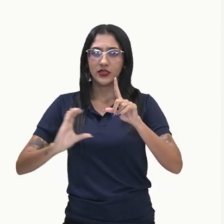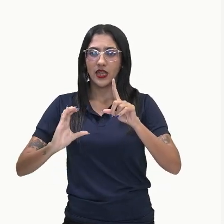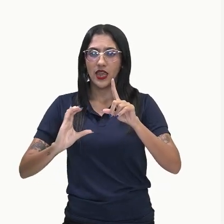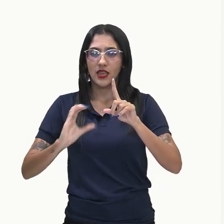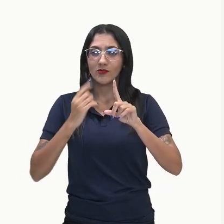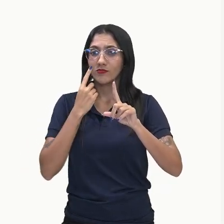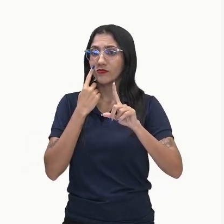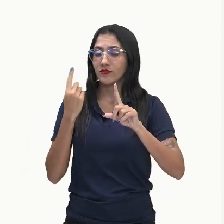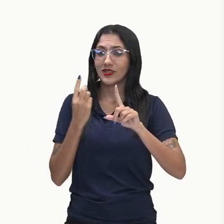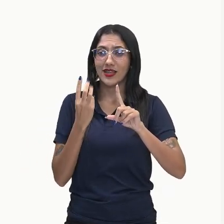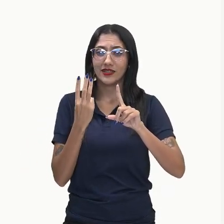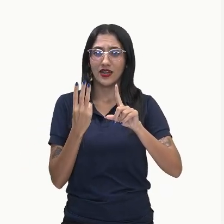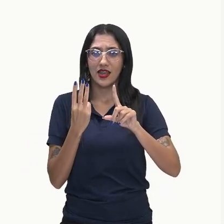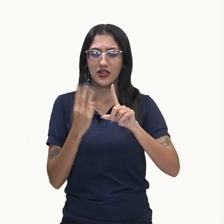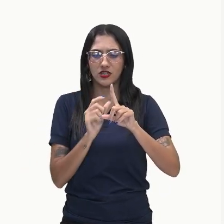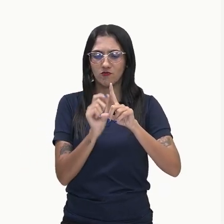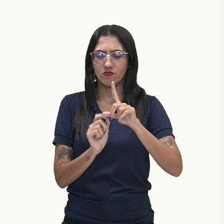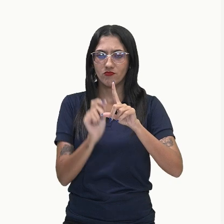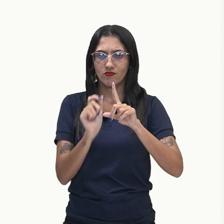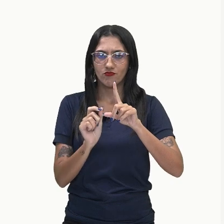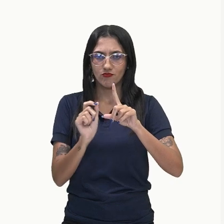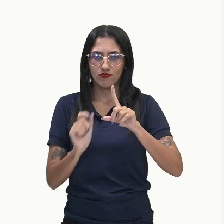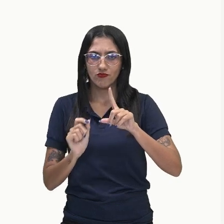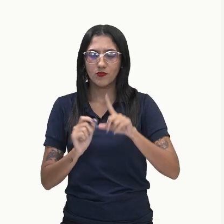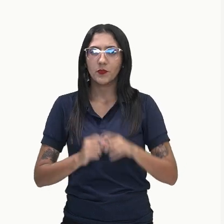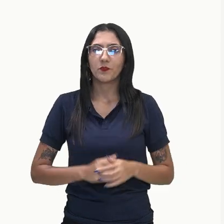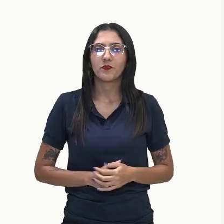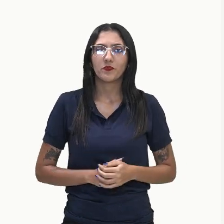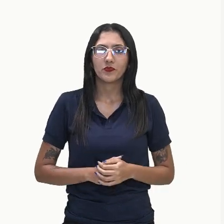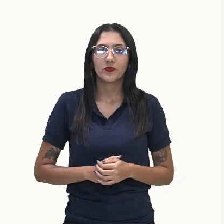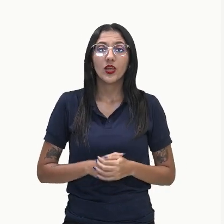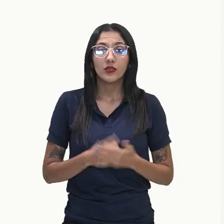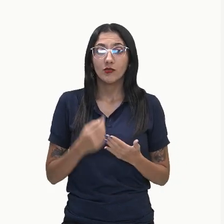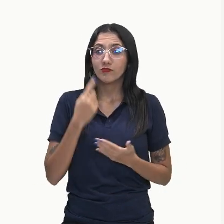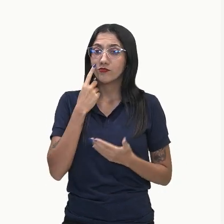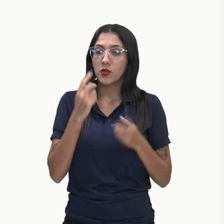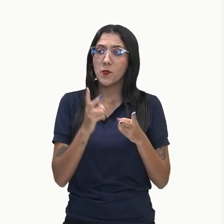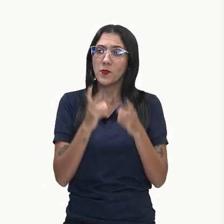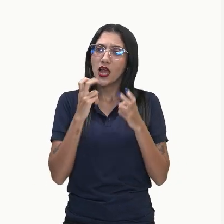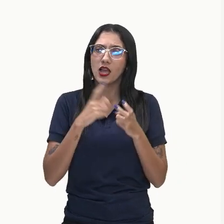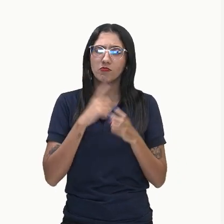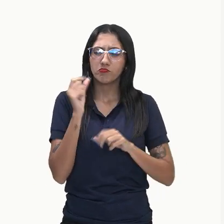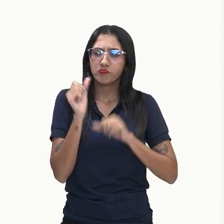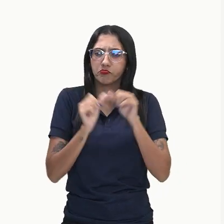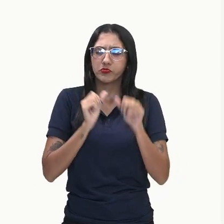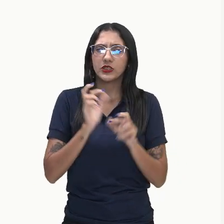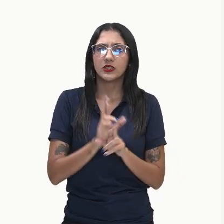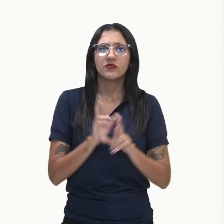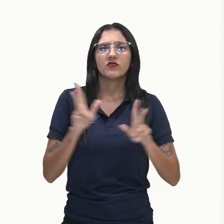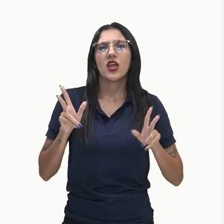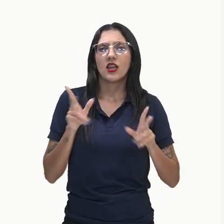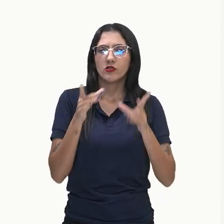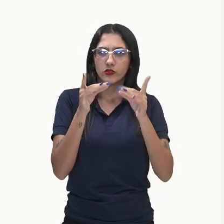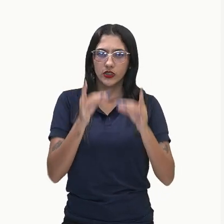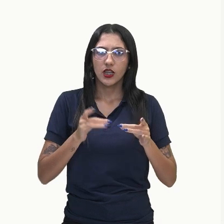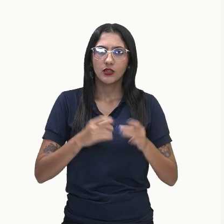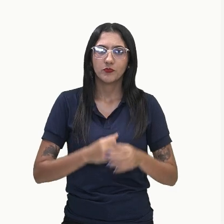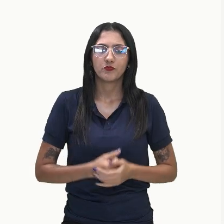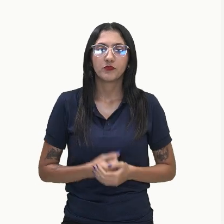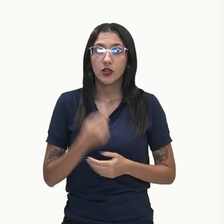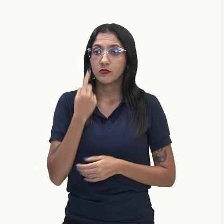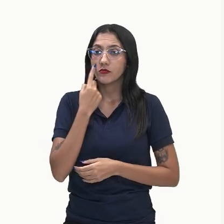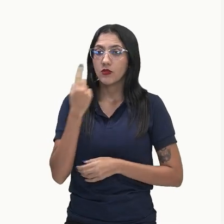foi representada por 3 riscos. Então, a gente já vê aí que há uma diferença. Tudo bem? O lado